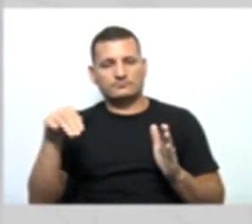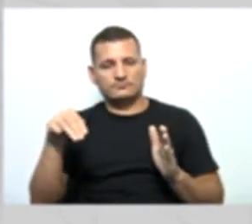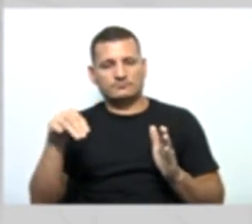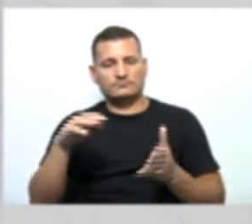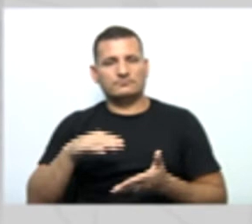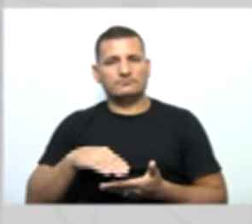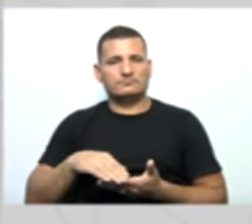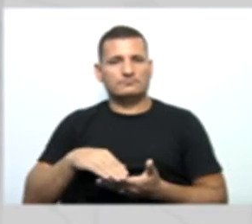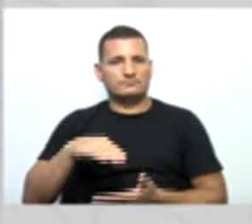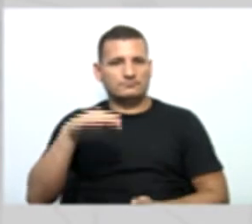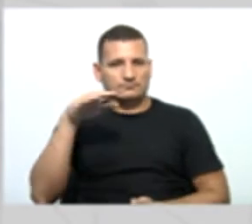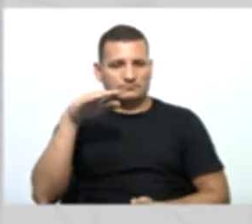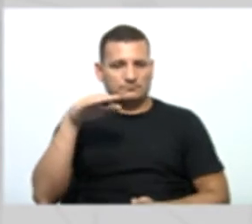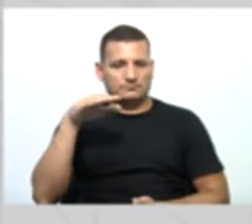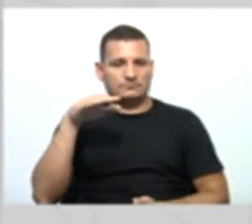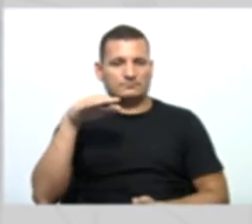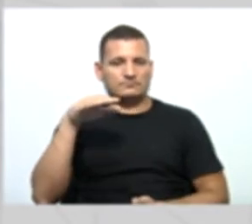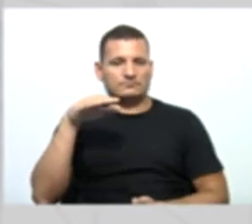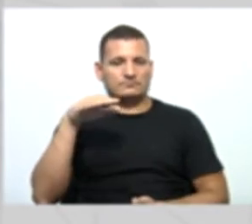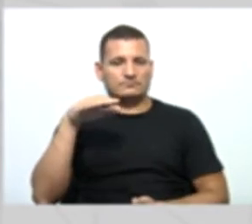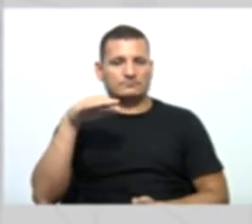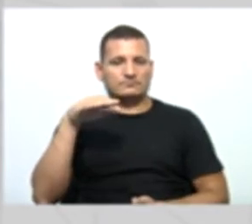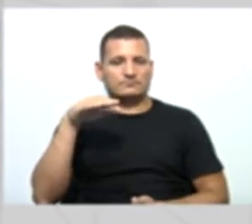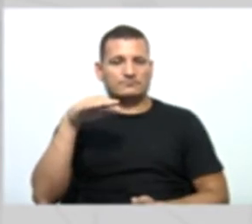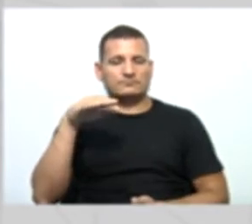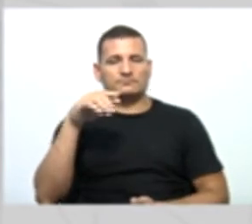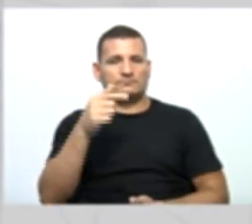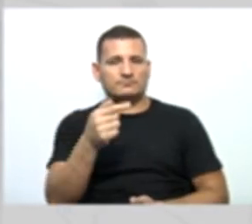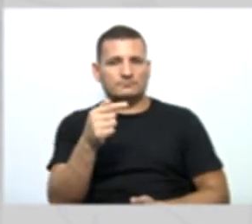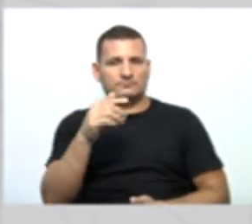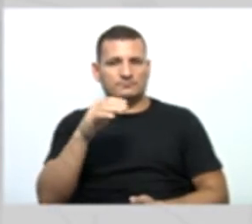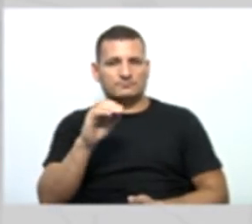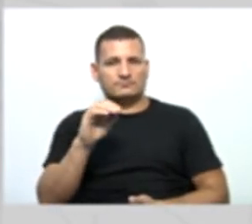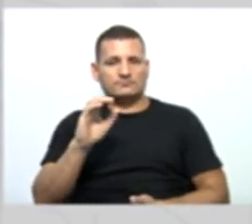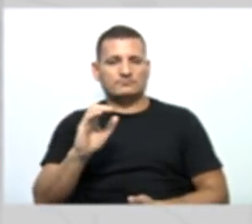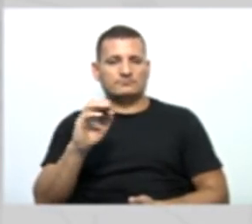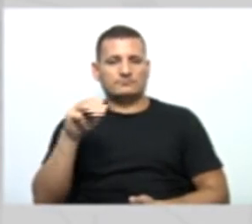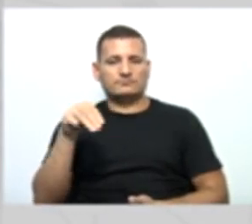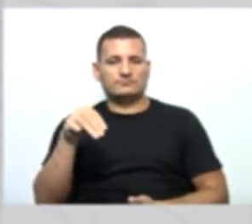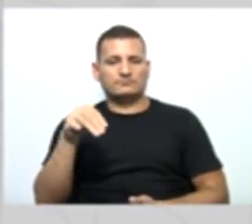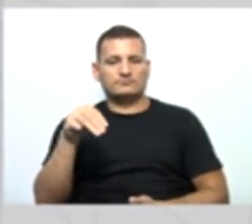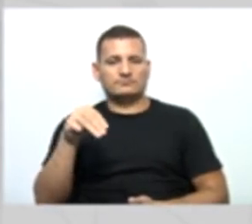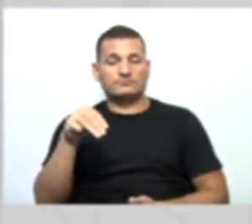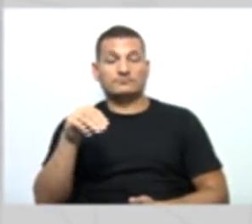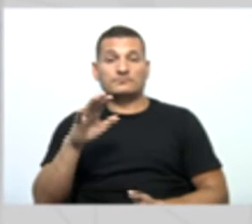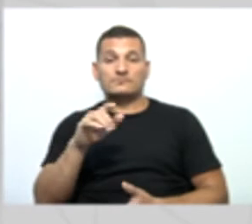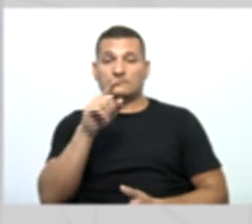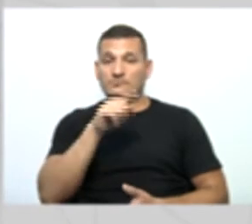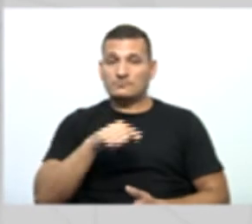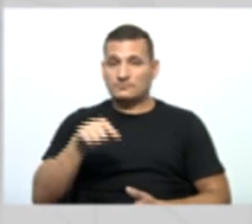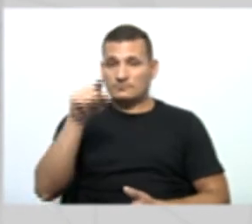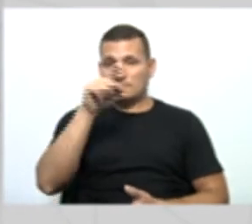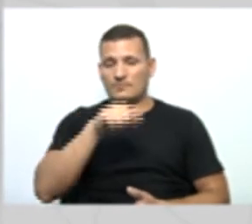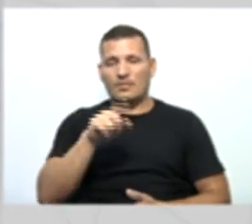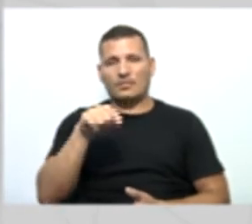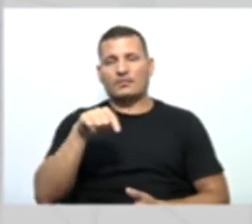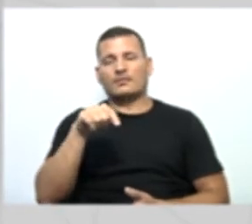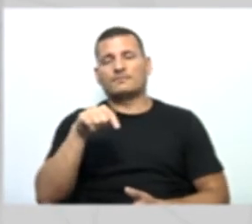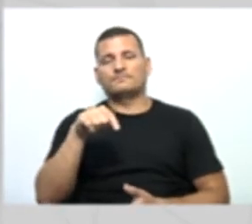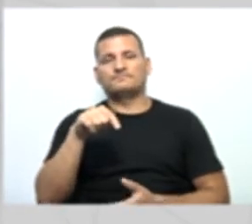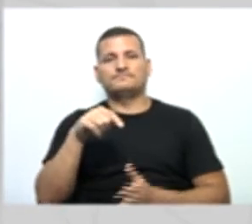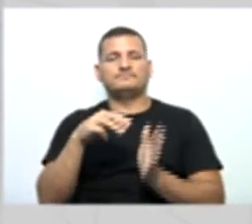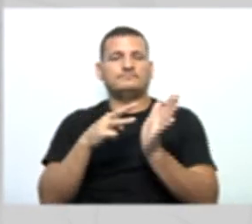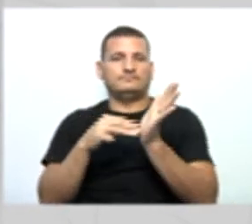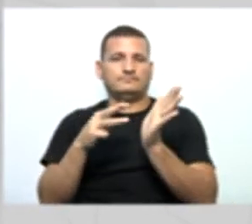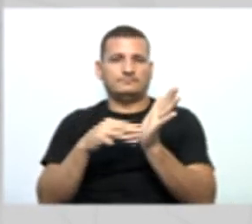e o comprimento pode ser 70 centímetros, ok? Então esses são os estados do nosso objeto, são